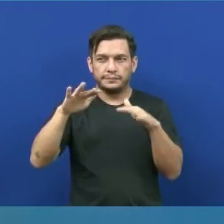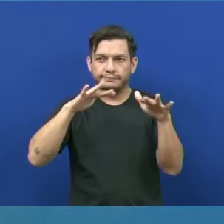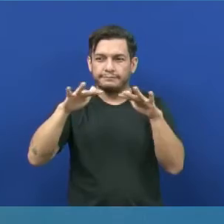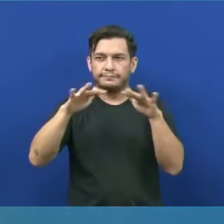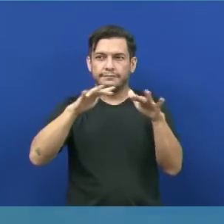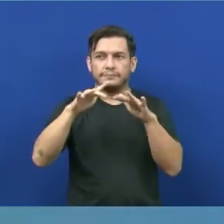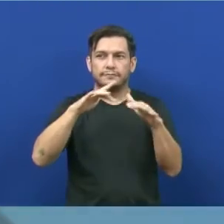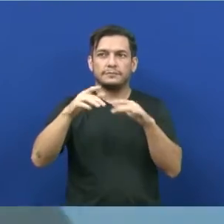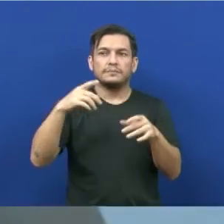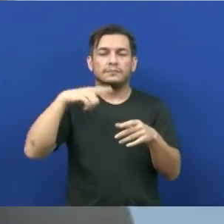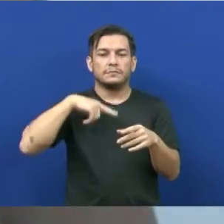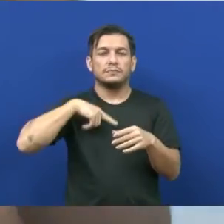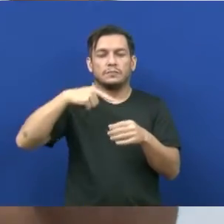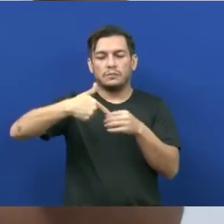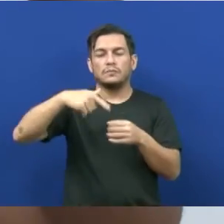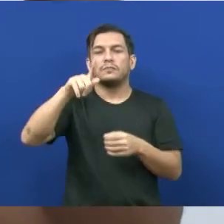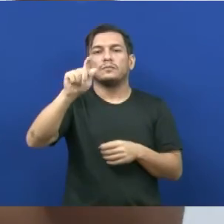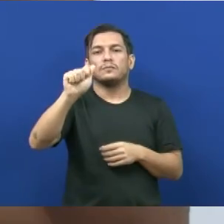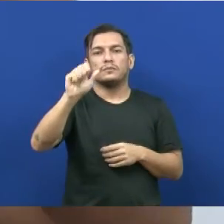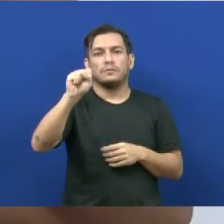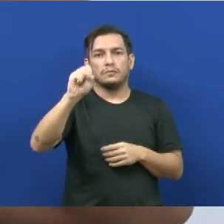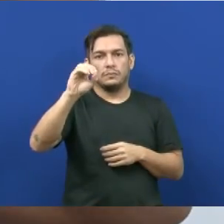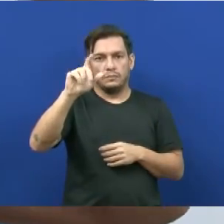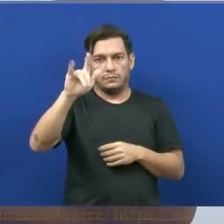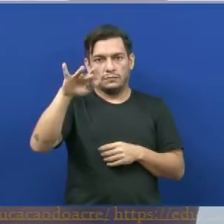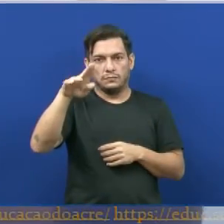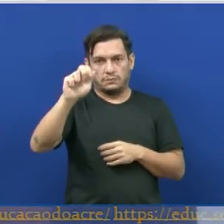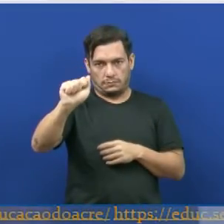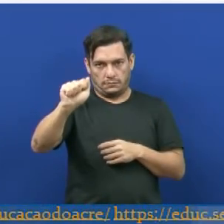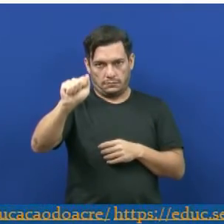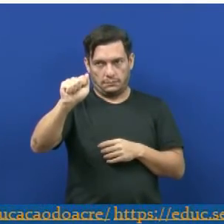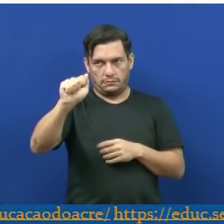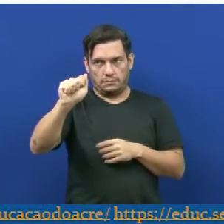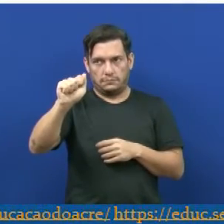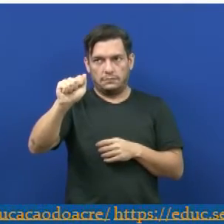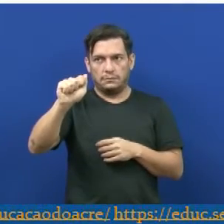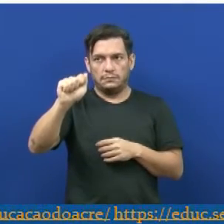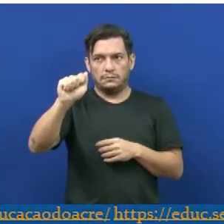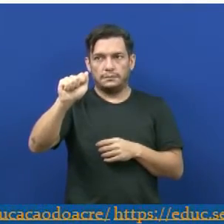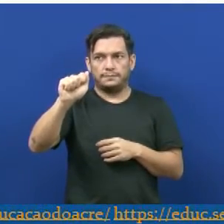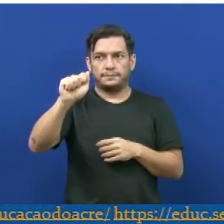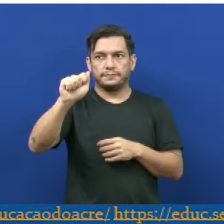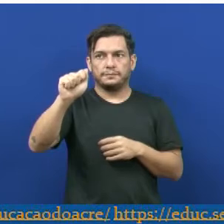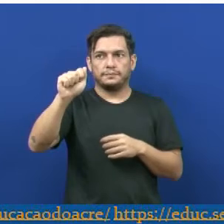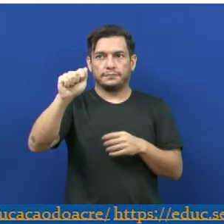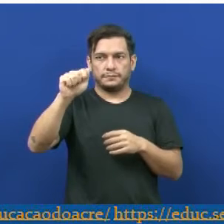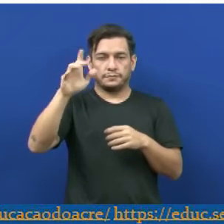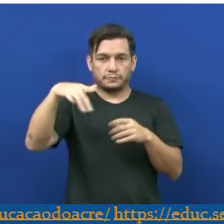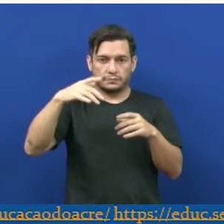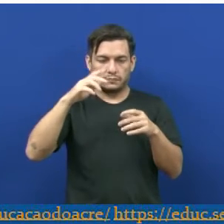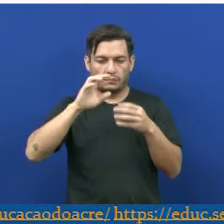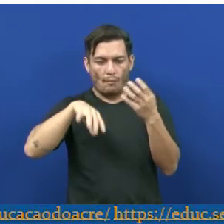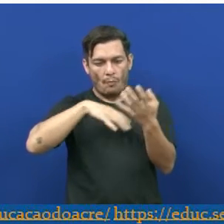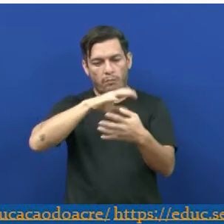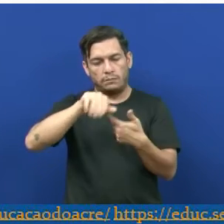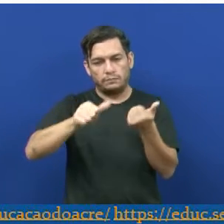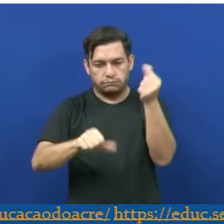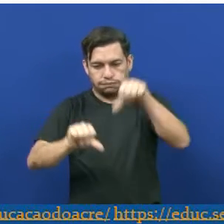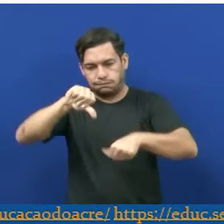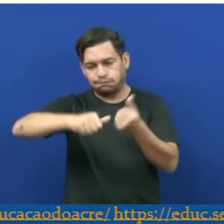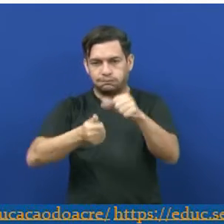lado vai entrar a gasolina, nós vamos ter a figura de uma vela, que ela vai produzir a chama, incinera e explode. Quando ela explode, ela